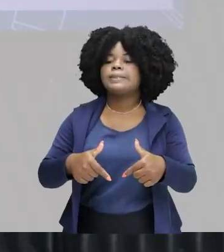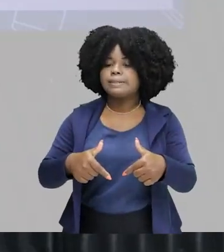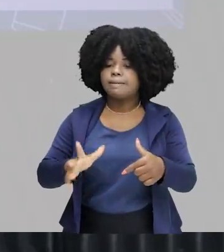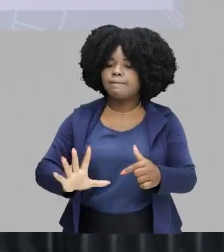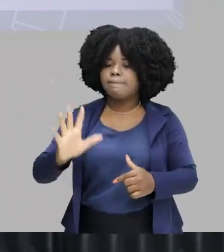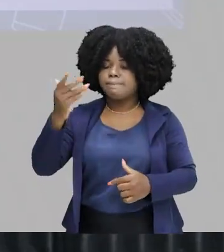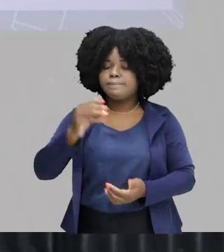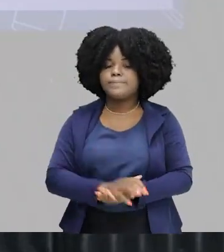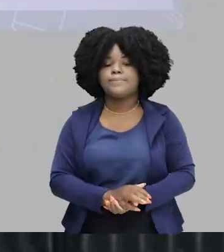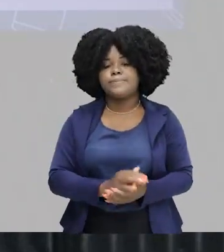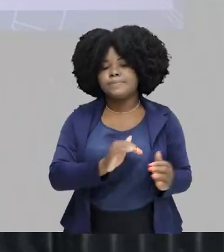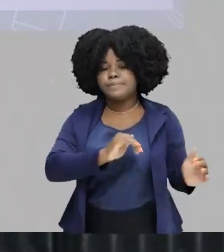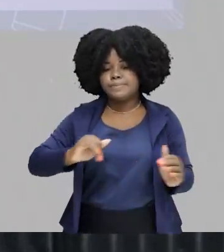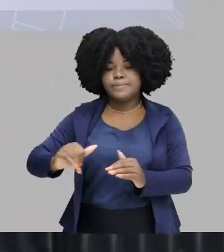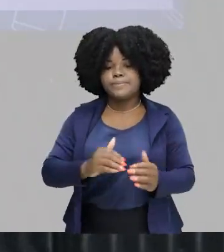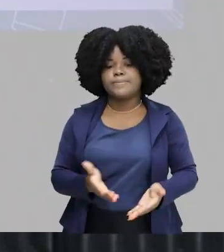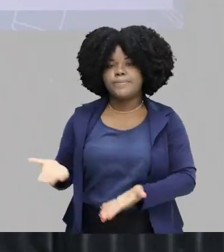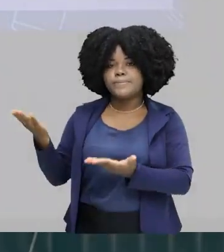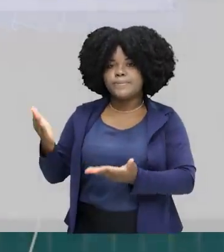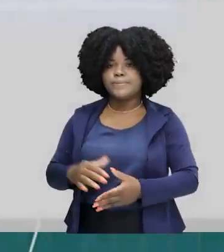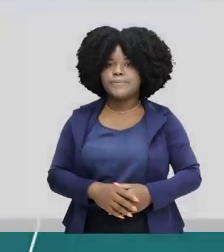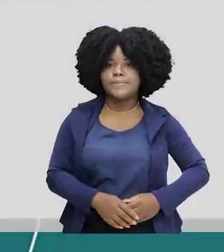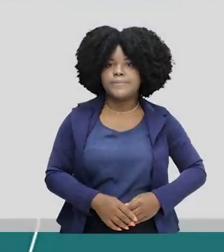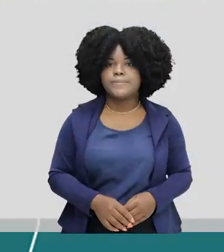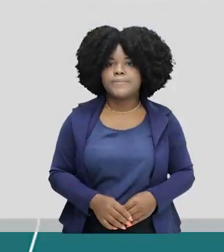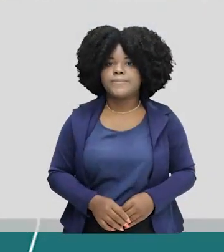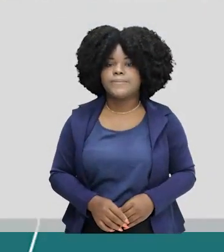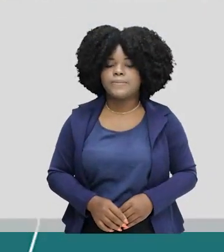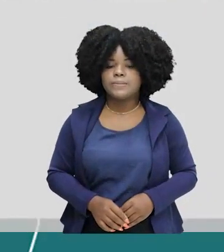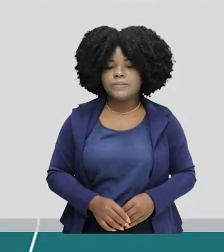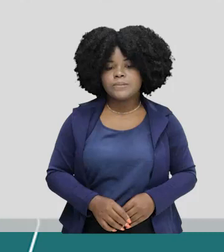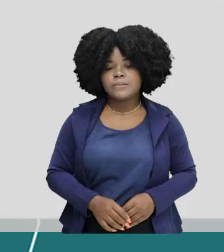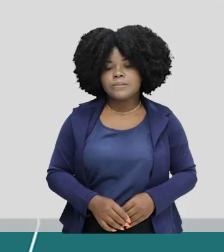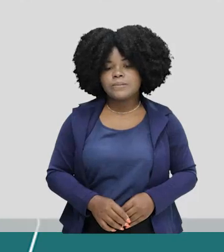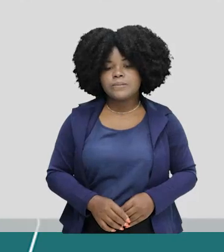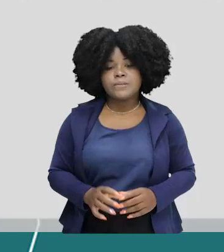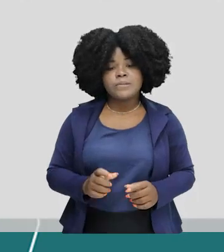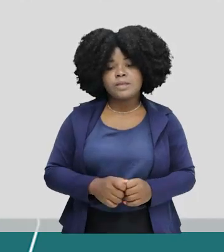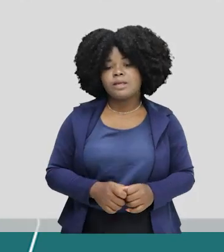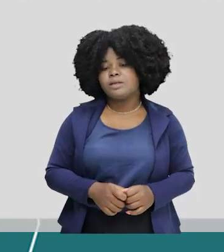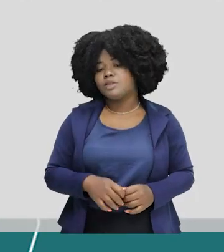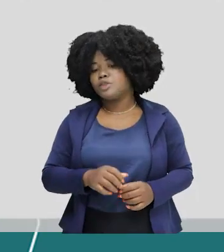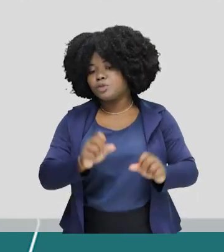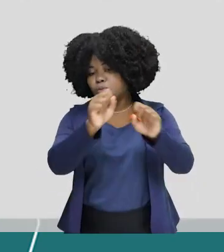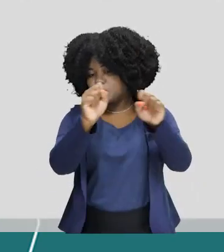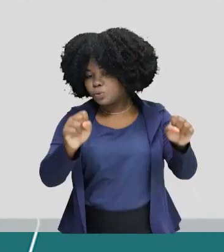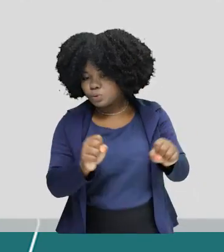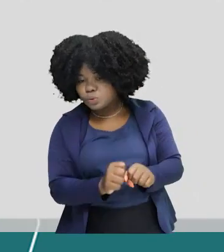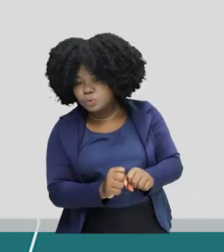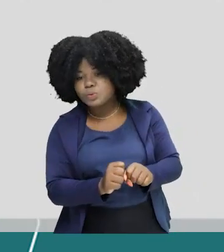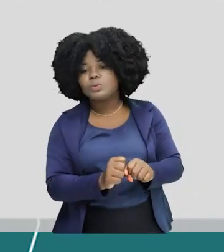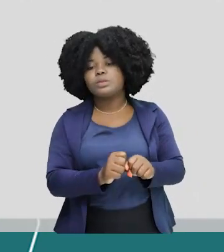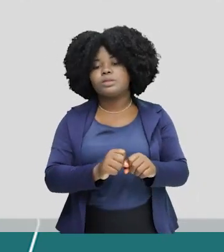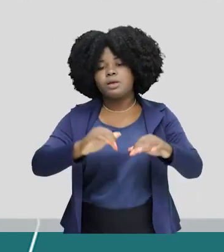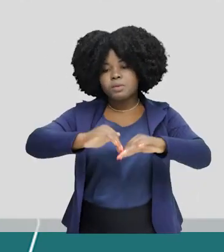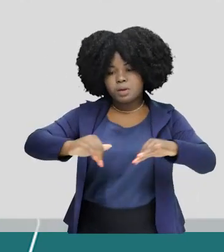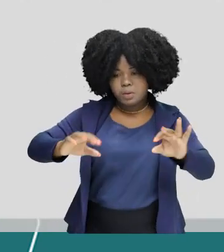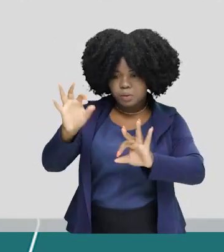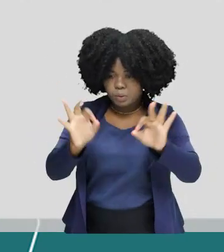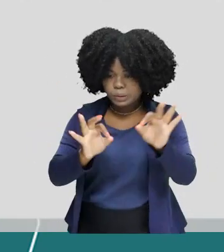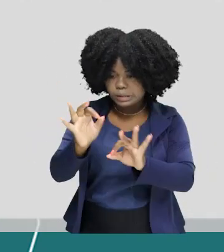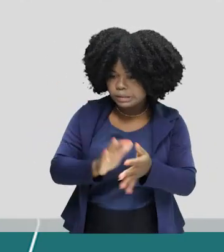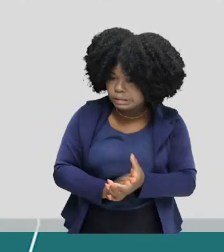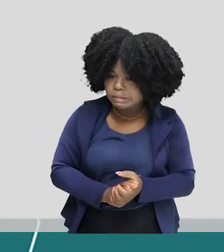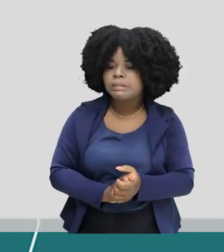Não é possível, nesse sistema dividido, haver autossuficiência de um indivíduo. Por quê? Porque acaba que no final